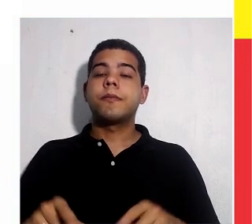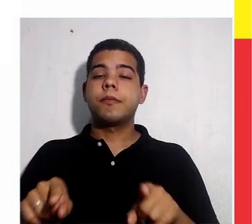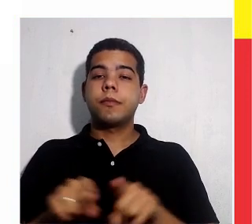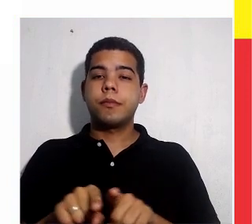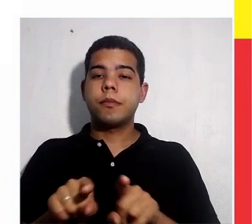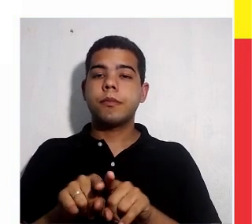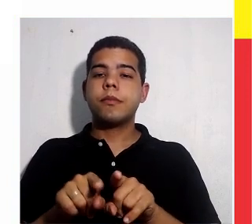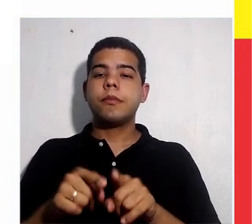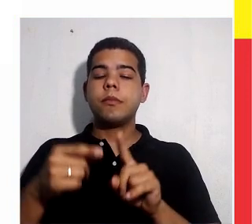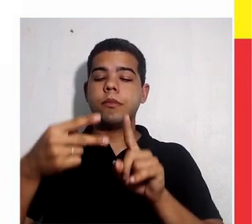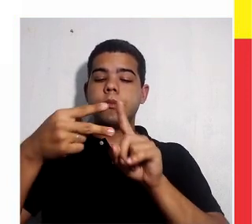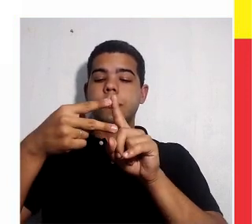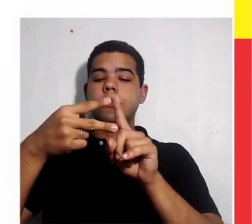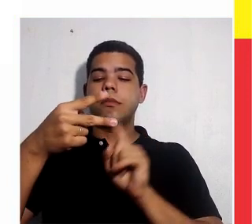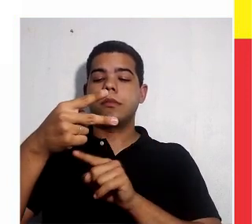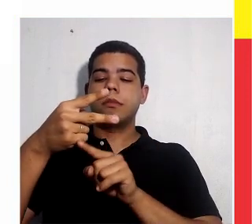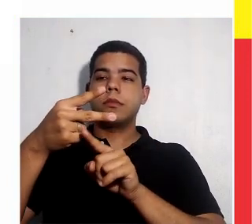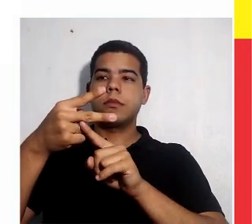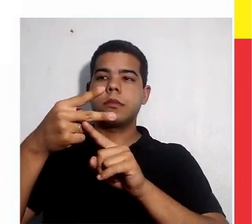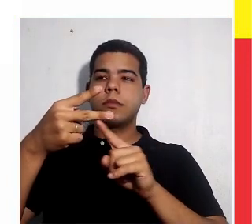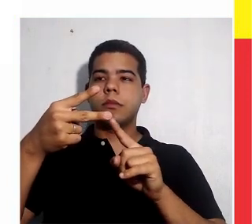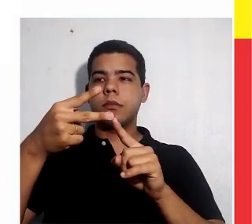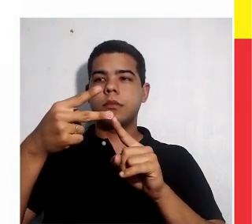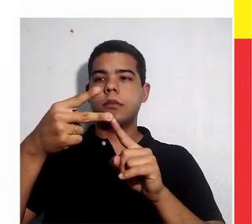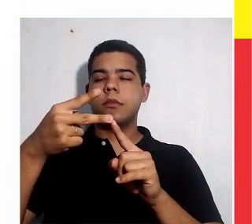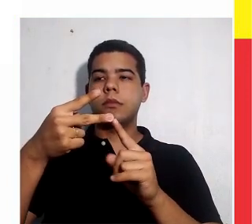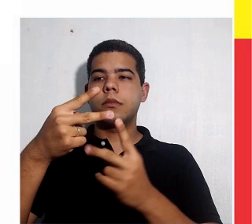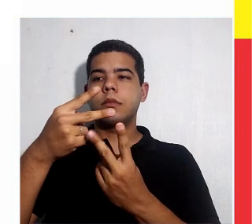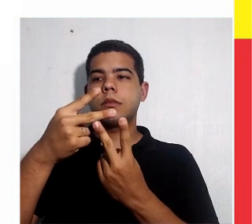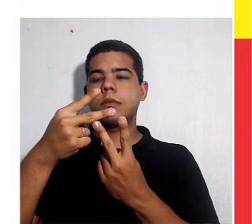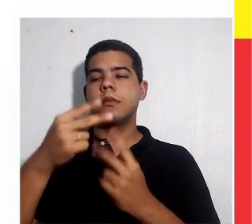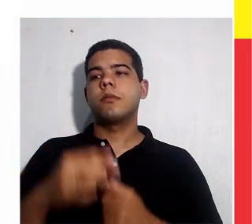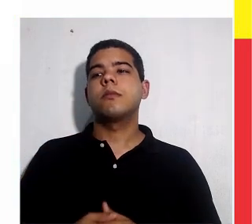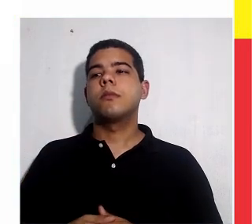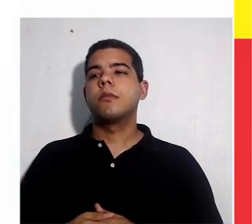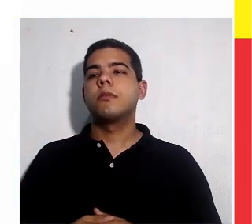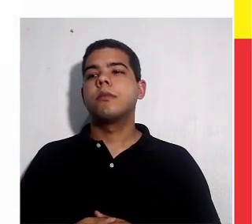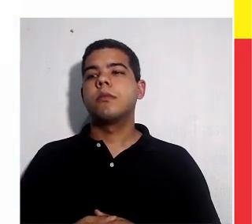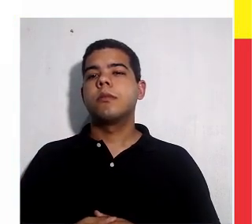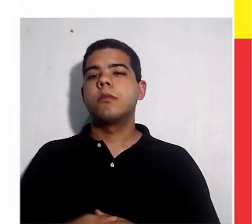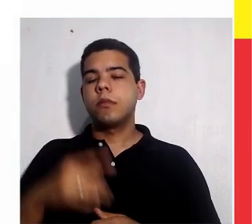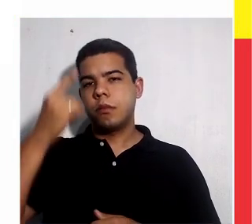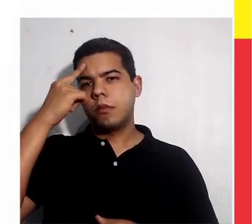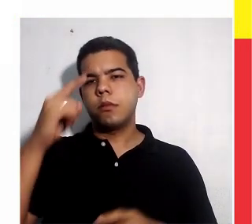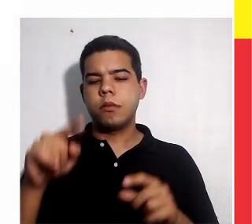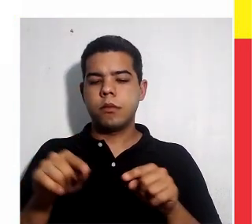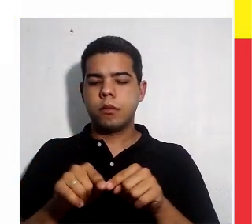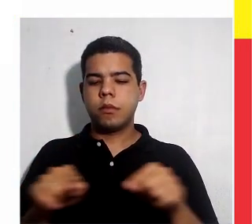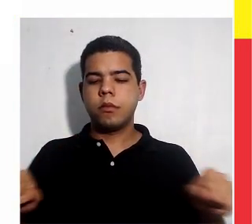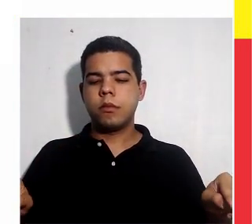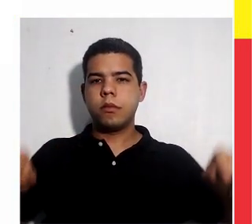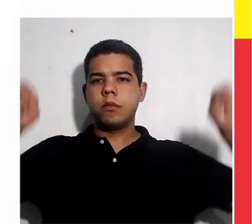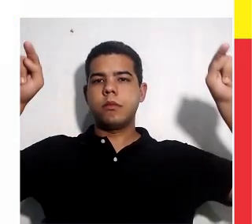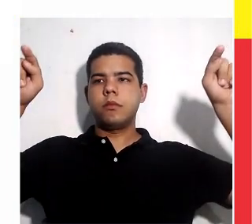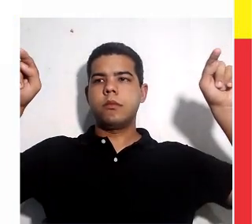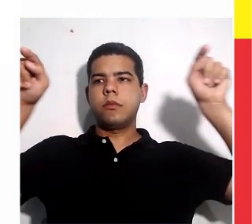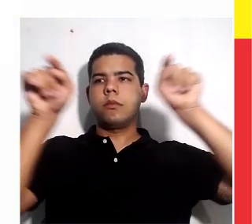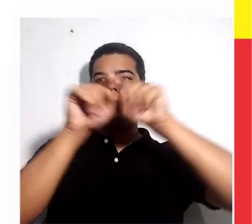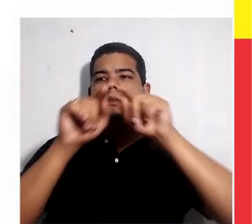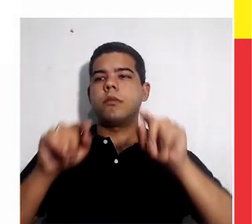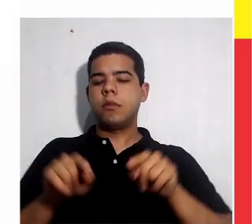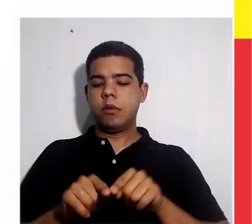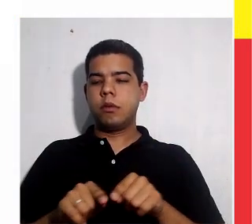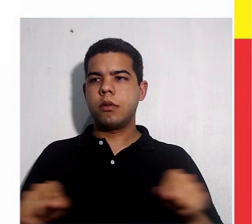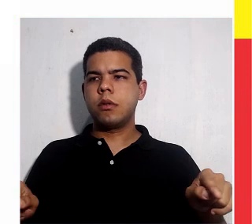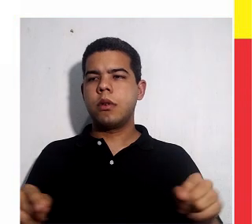vai estar na horizontal. Aqui a parte de baixo, eu tenho que na imagem tem 6 metros e depois 4. Lá